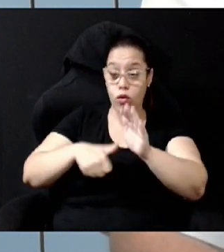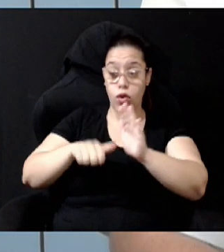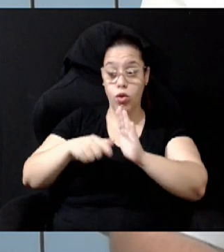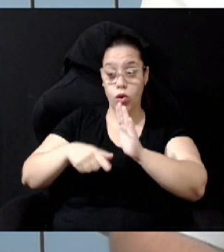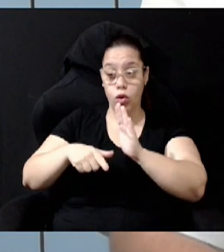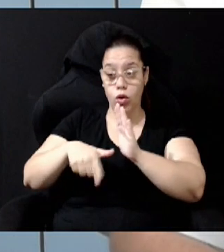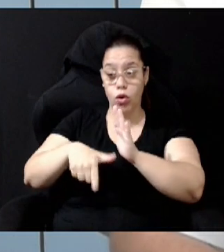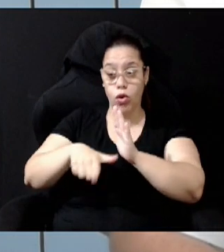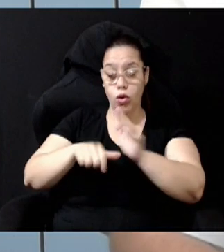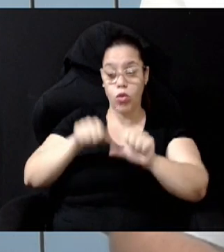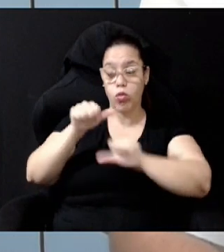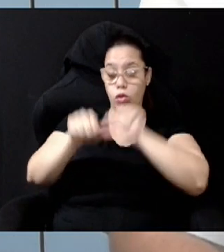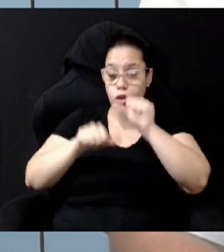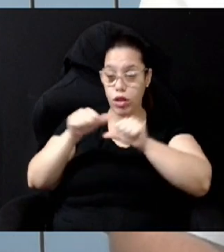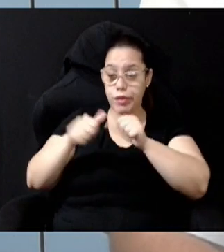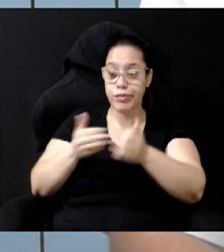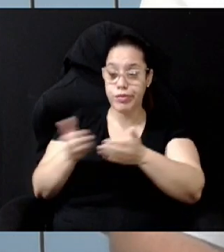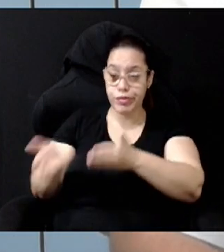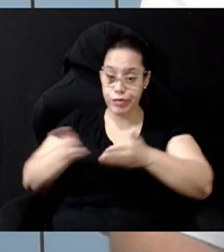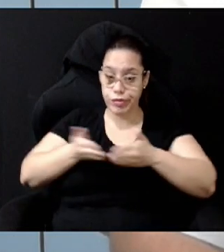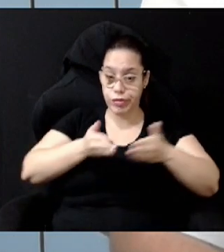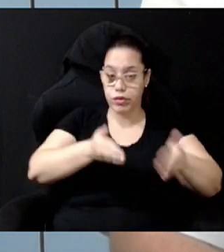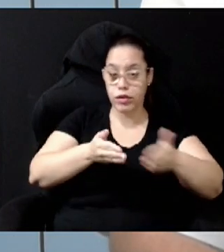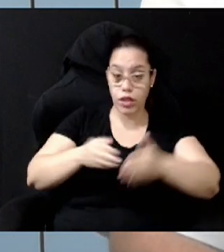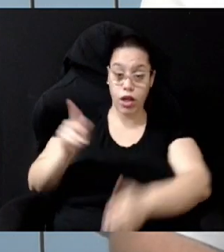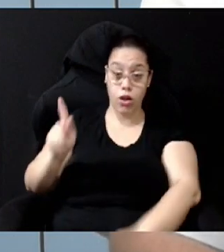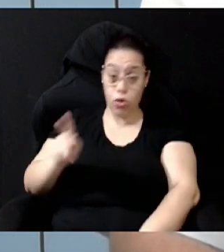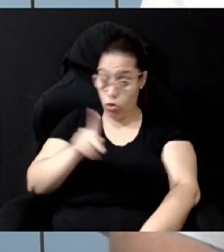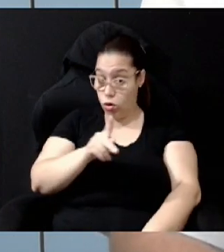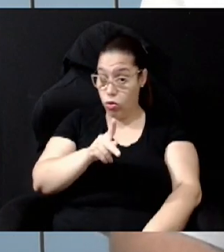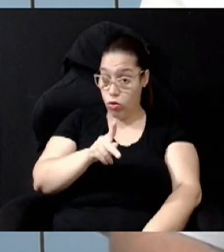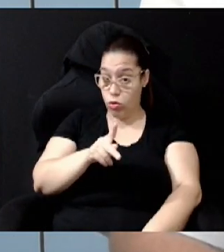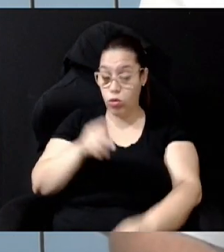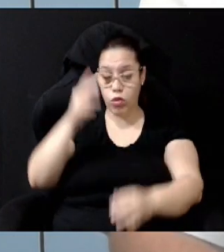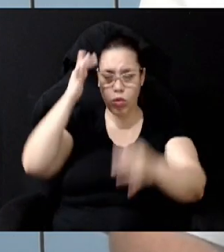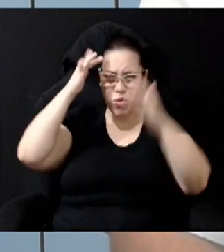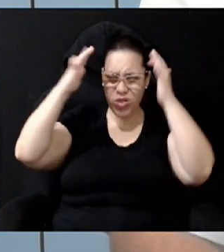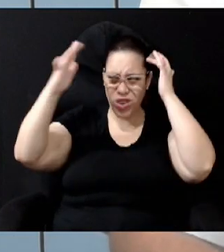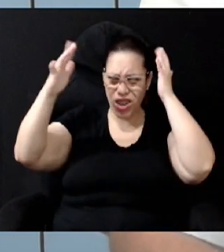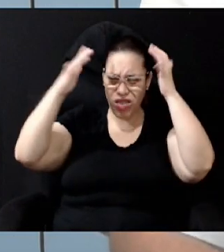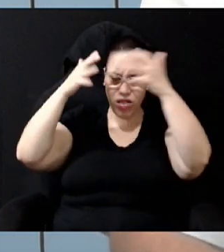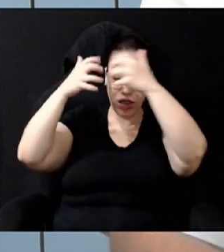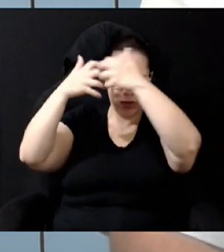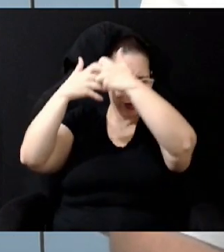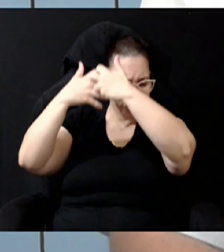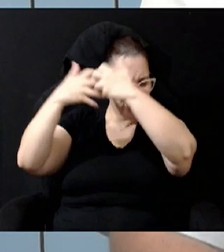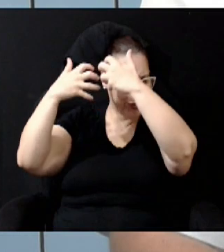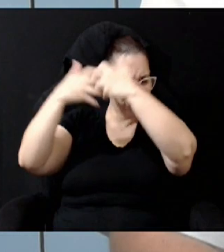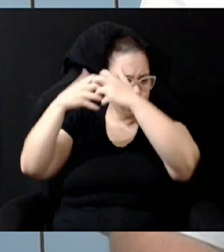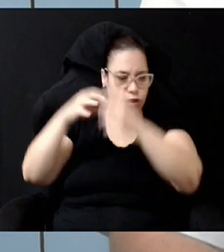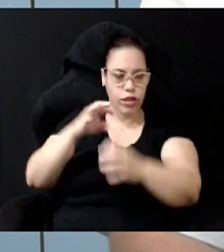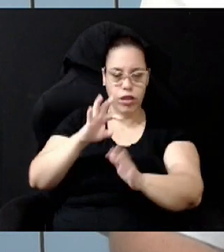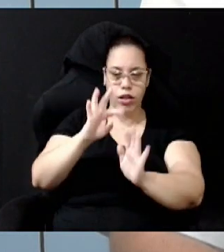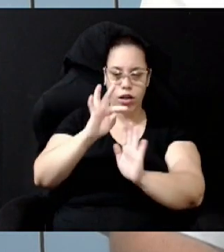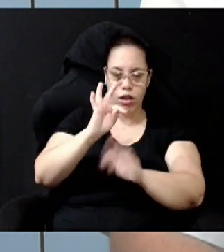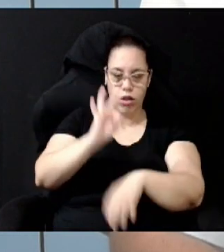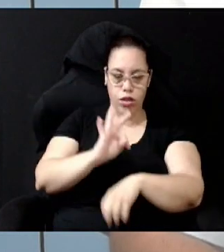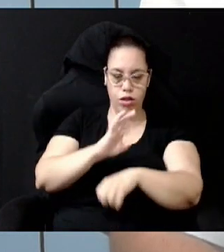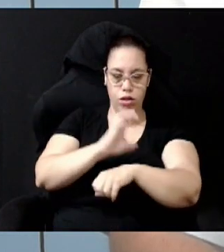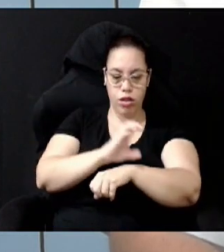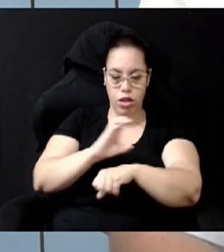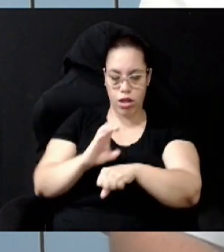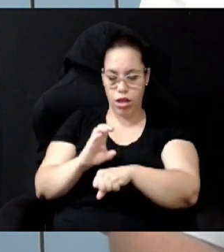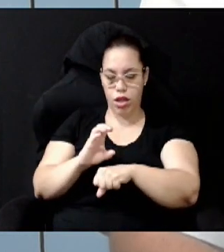E nós trouxemos alguns professores aí para refletir a respeito disso. A tese desses professores é referente